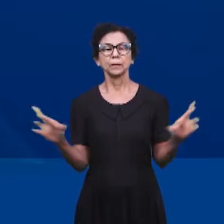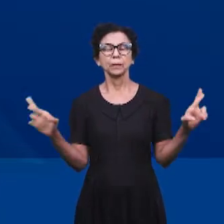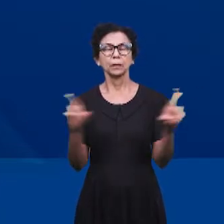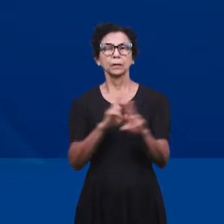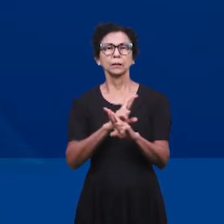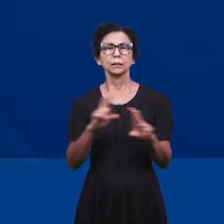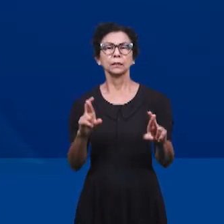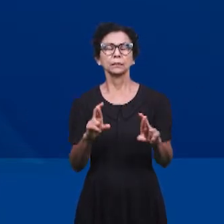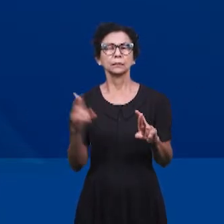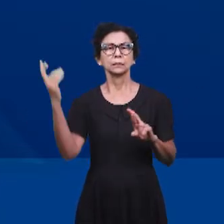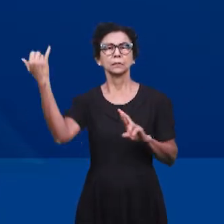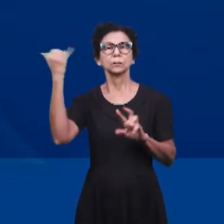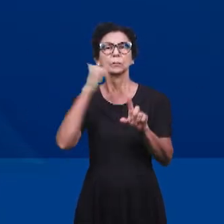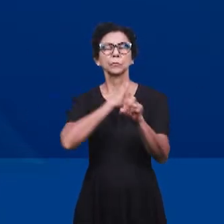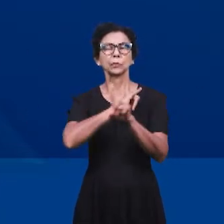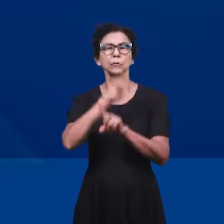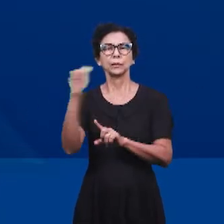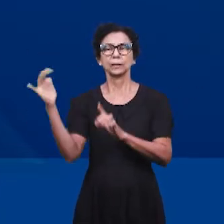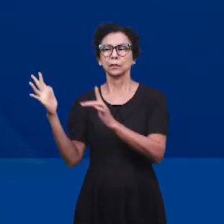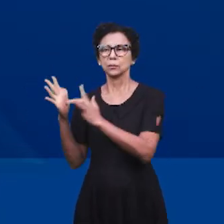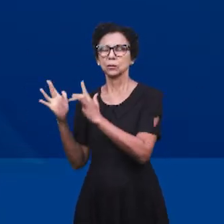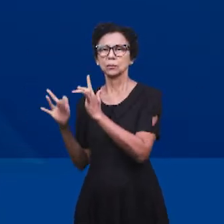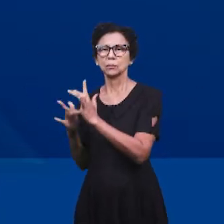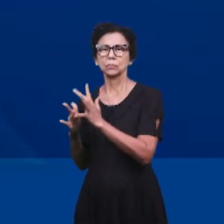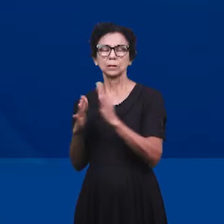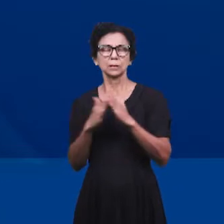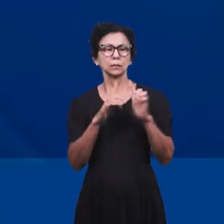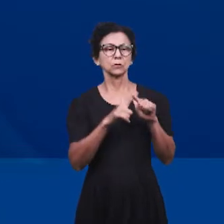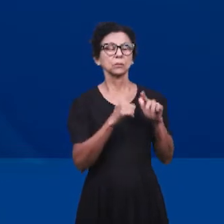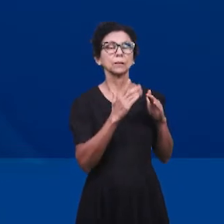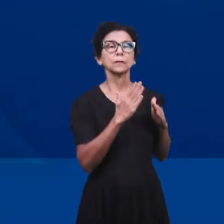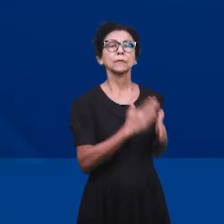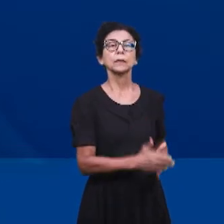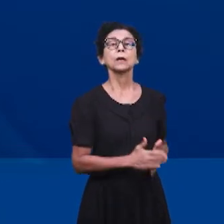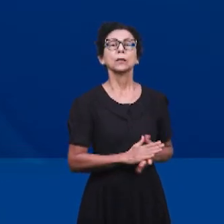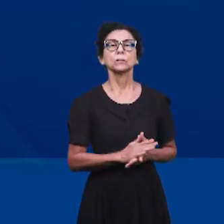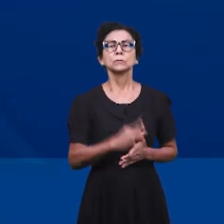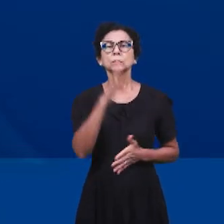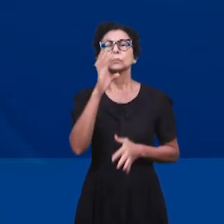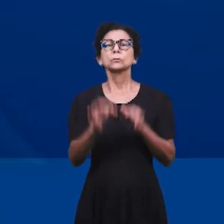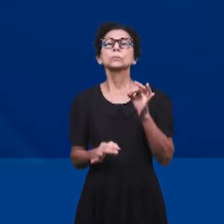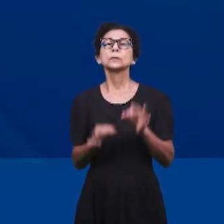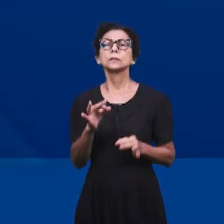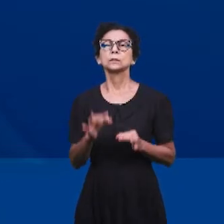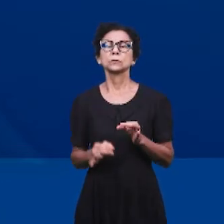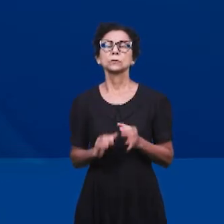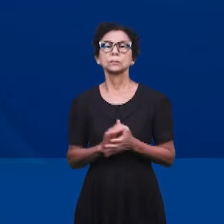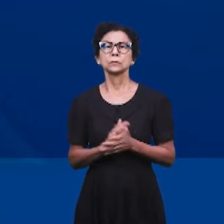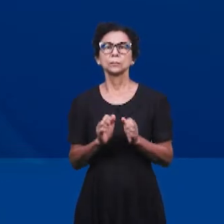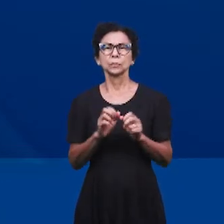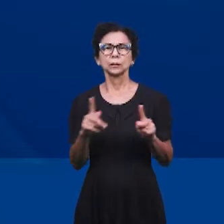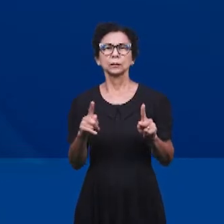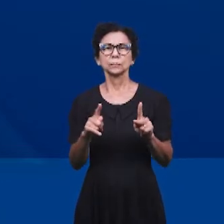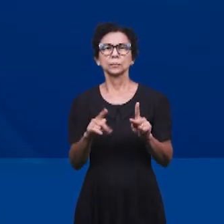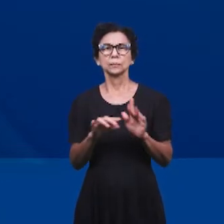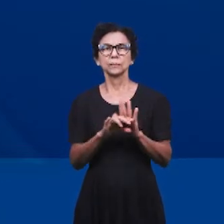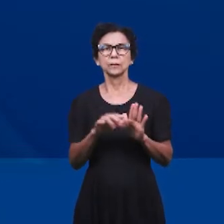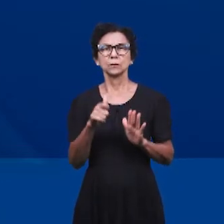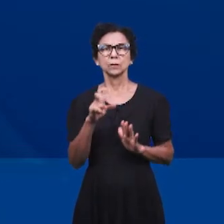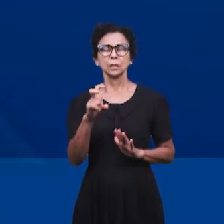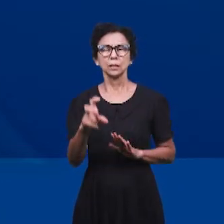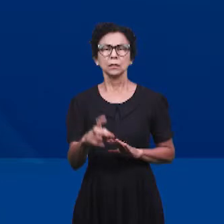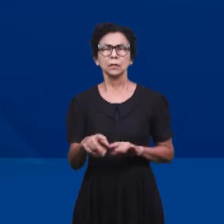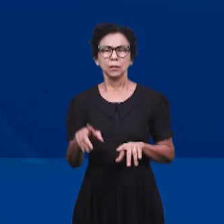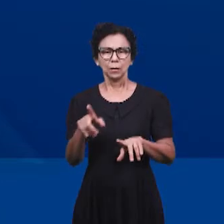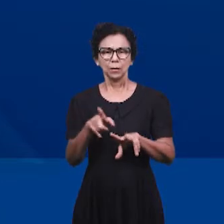relação profética de Jesus com sua igreja? Lá em Apocalipse capítulo 1, verso 15, diz assim: os seus